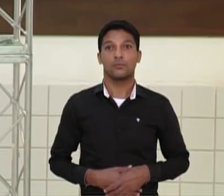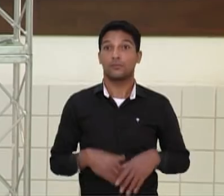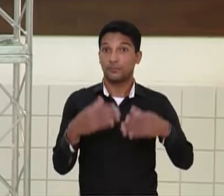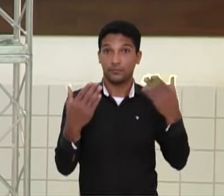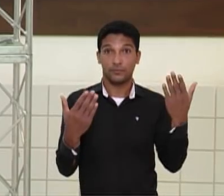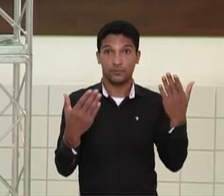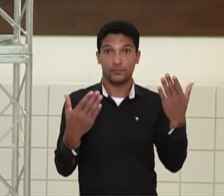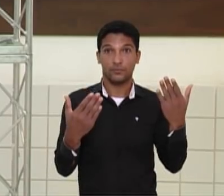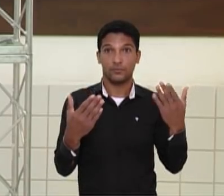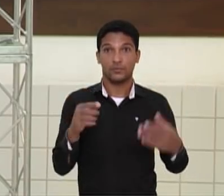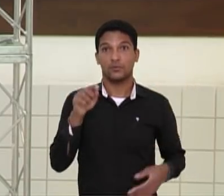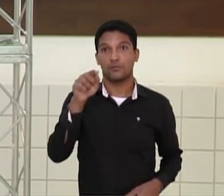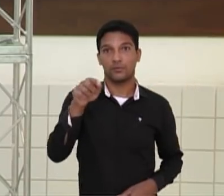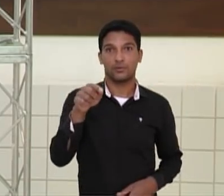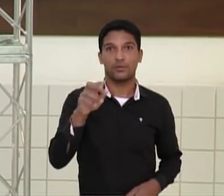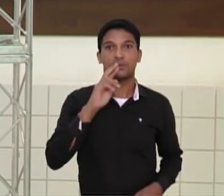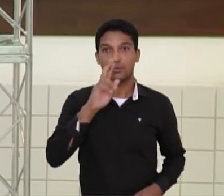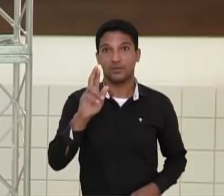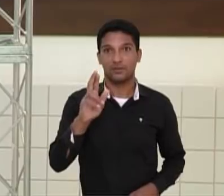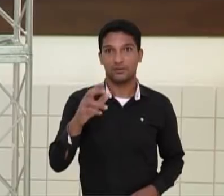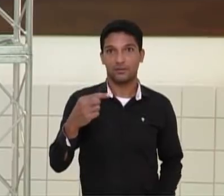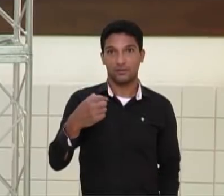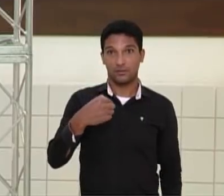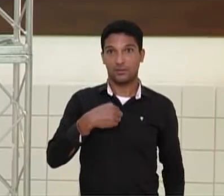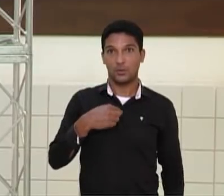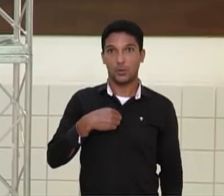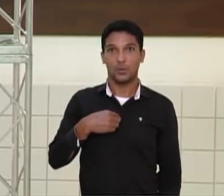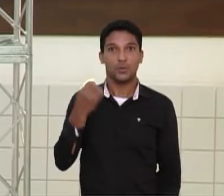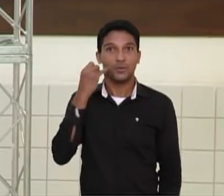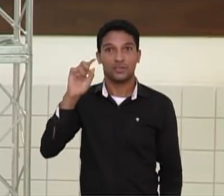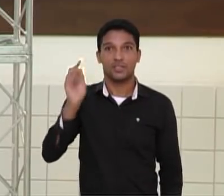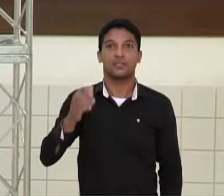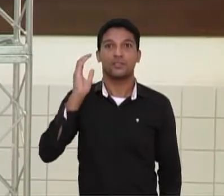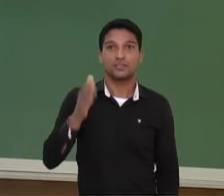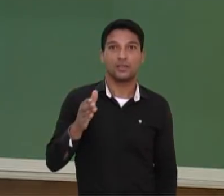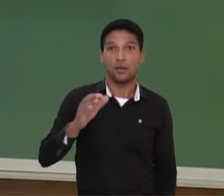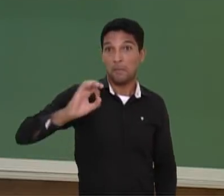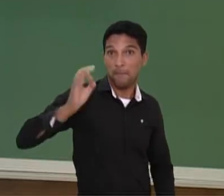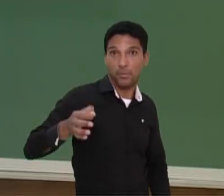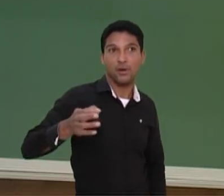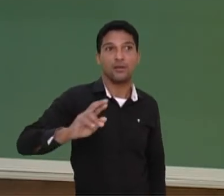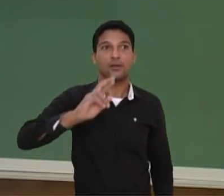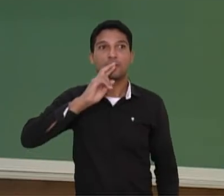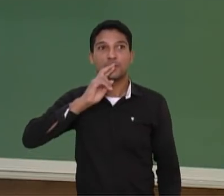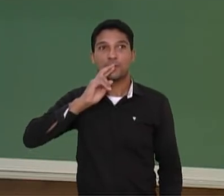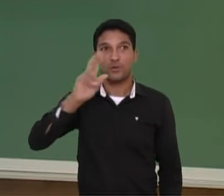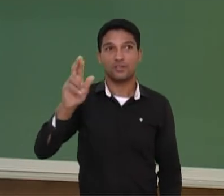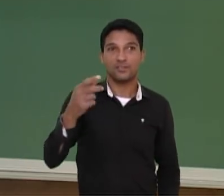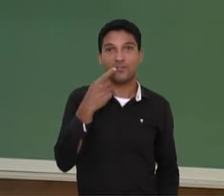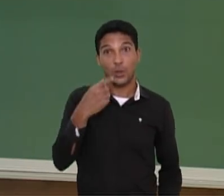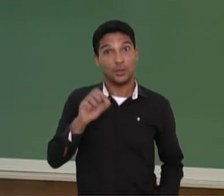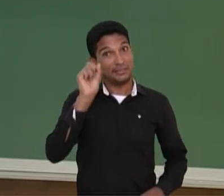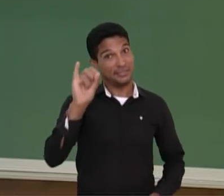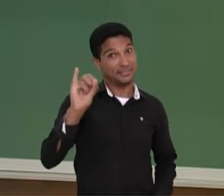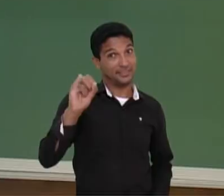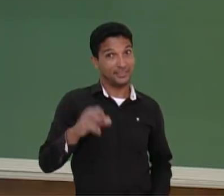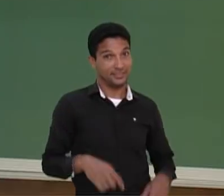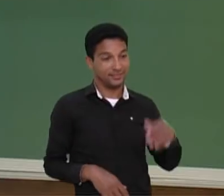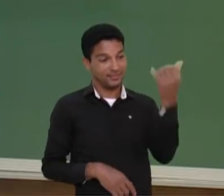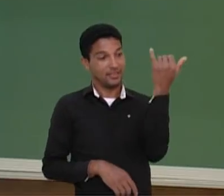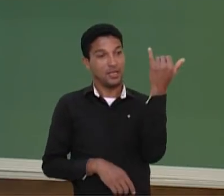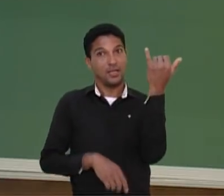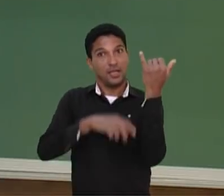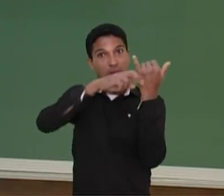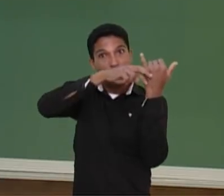Então, quando você estava respondendo, o Isaías já acertou a resposta aí, né? Isaías falou assim, ó, se está